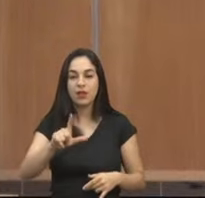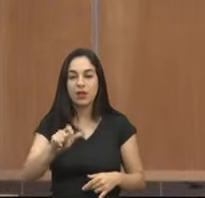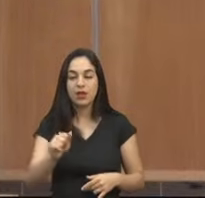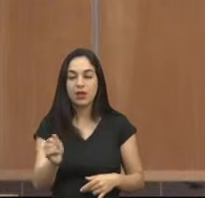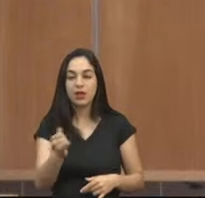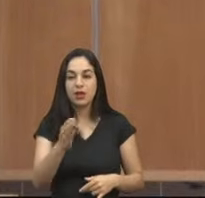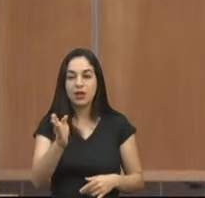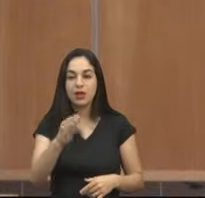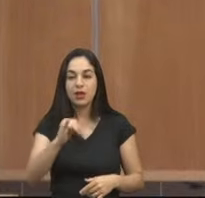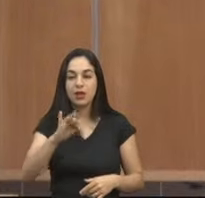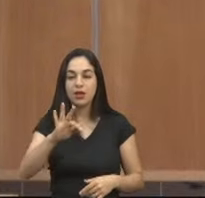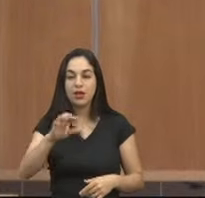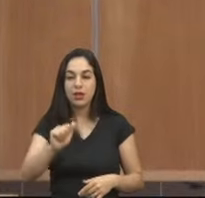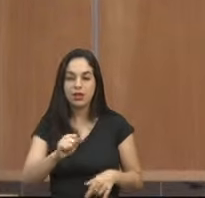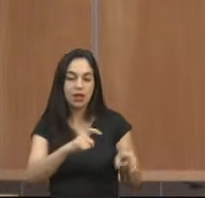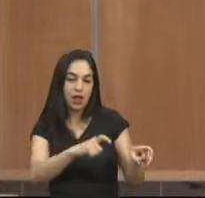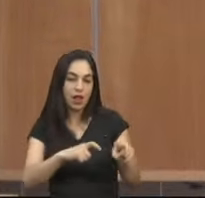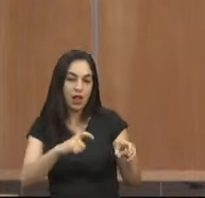2.